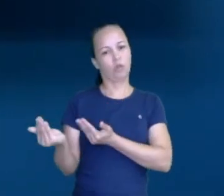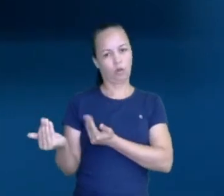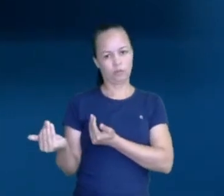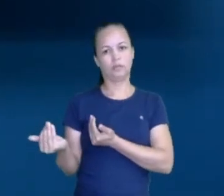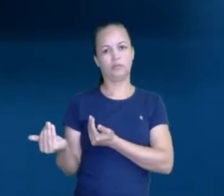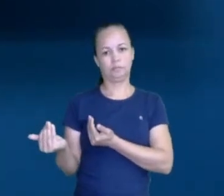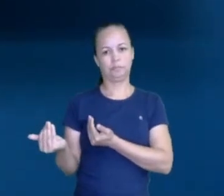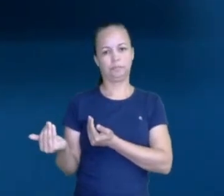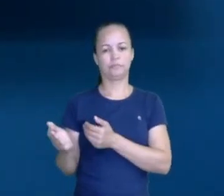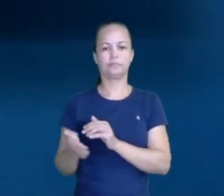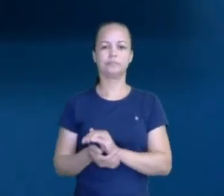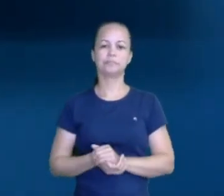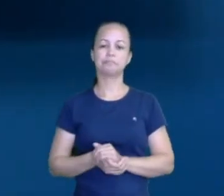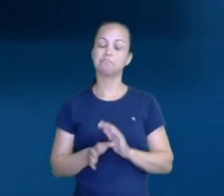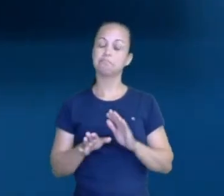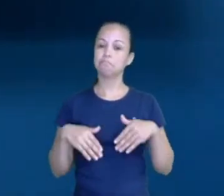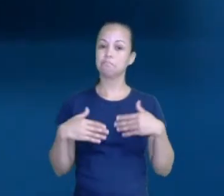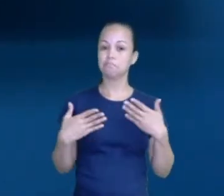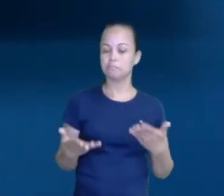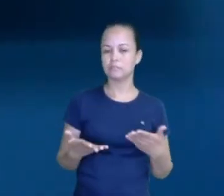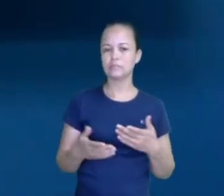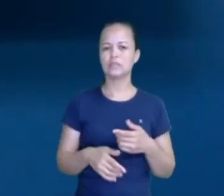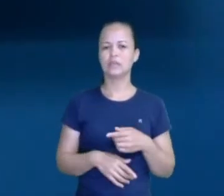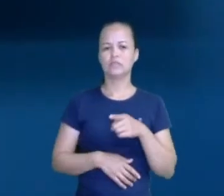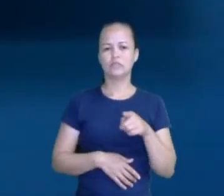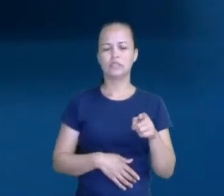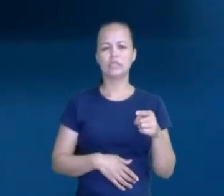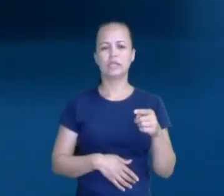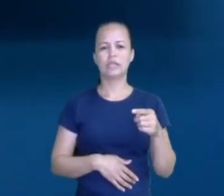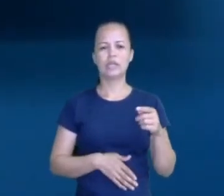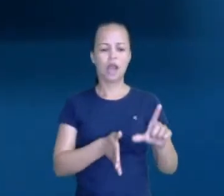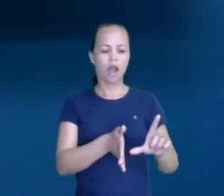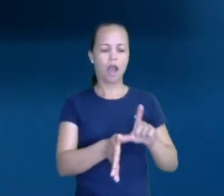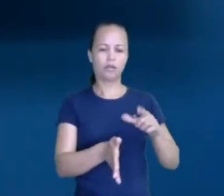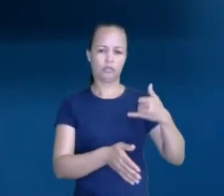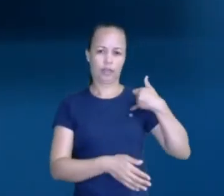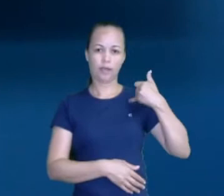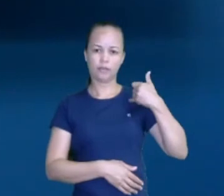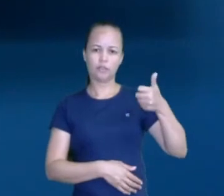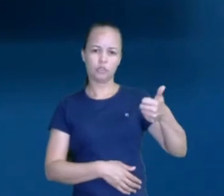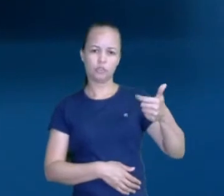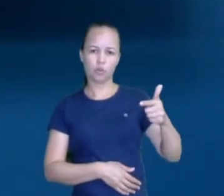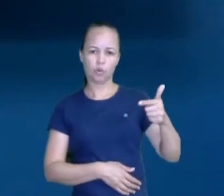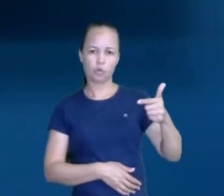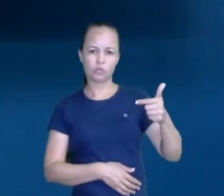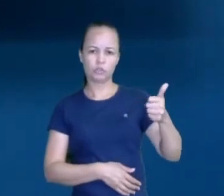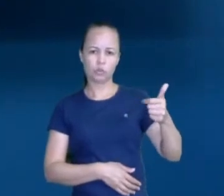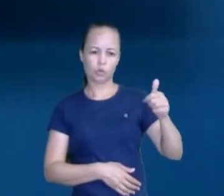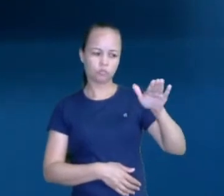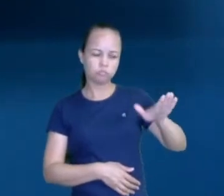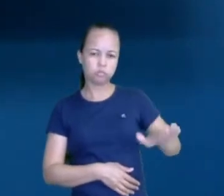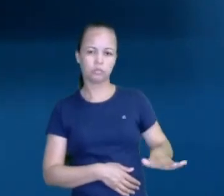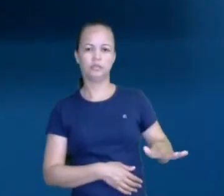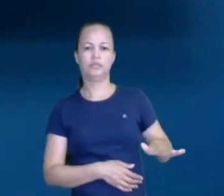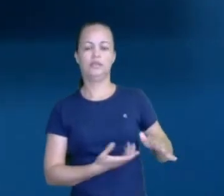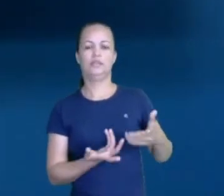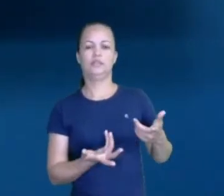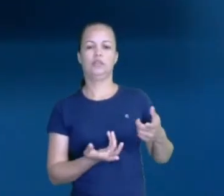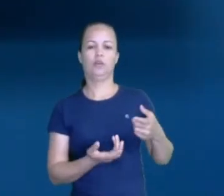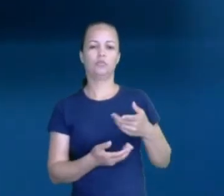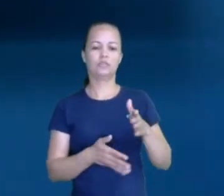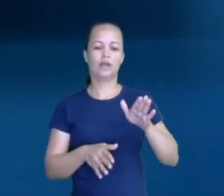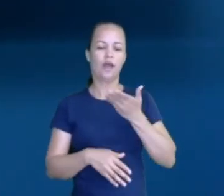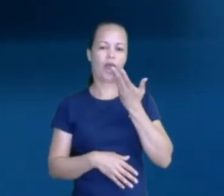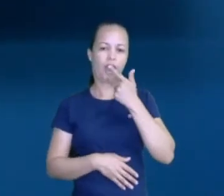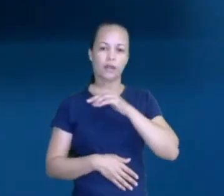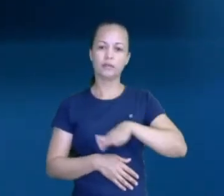adolescente. Então, mas se você tem aí ainda antes dos 12 anos, vamos te considerar uma criança. Por mais que sua